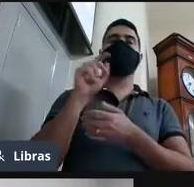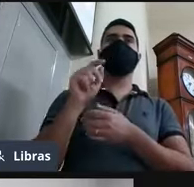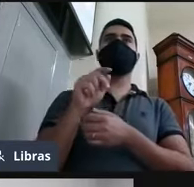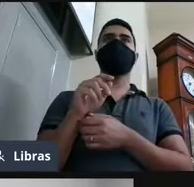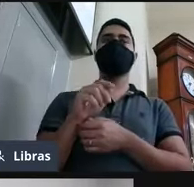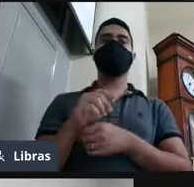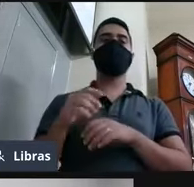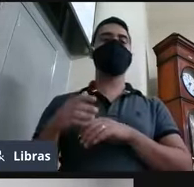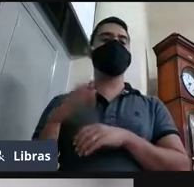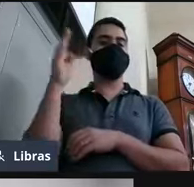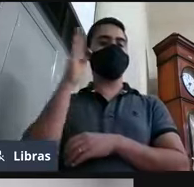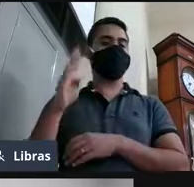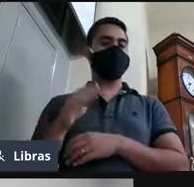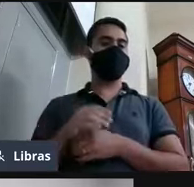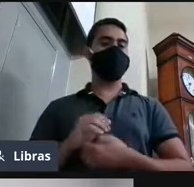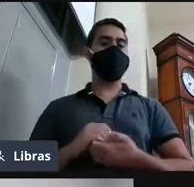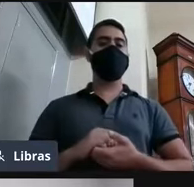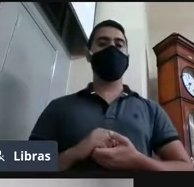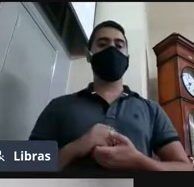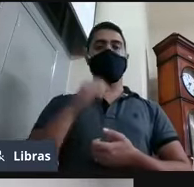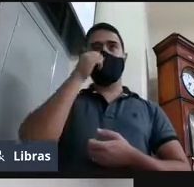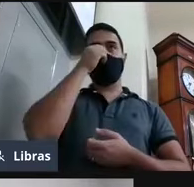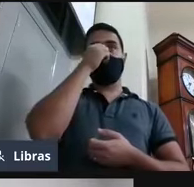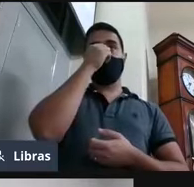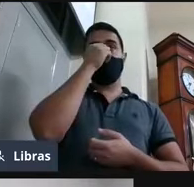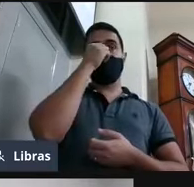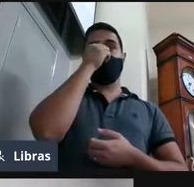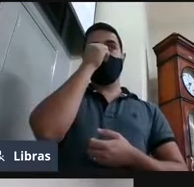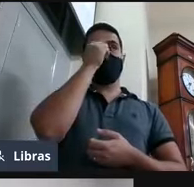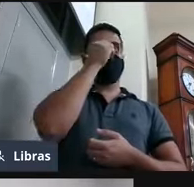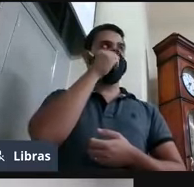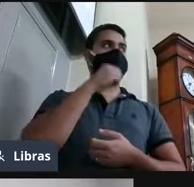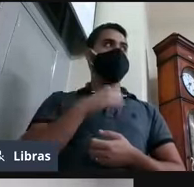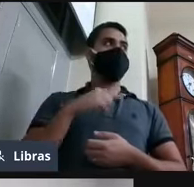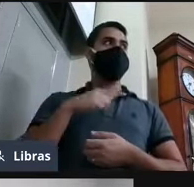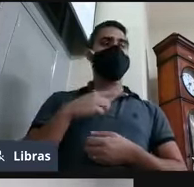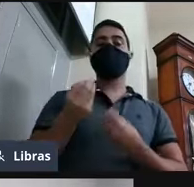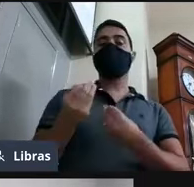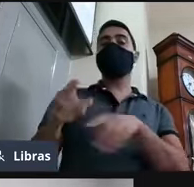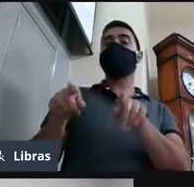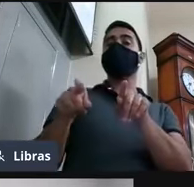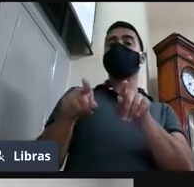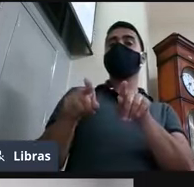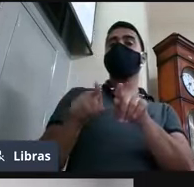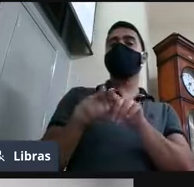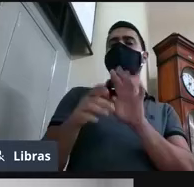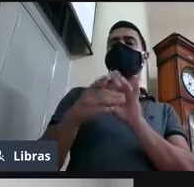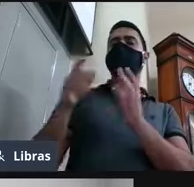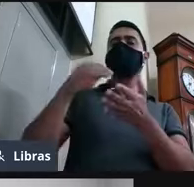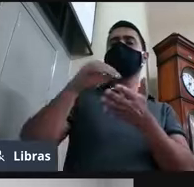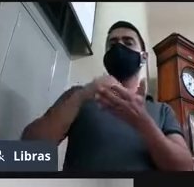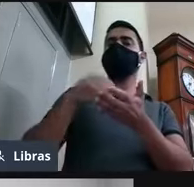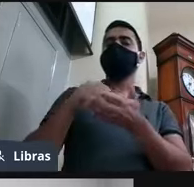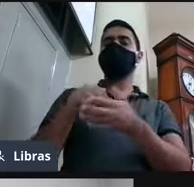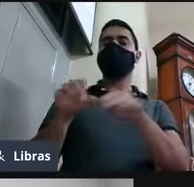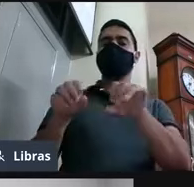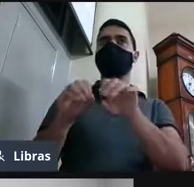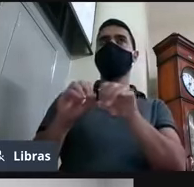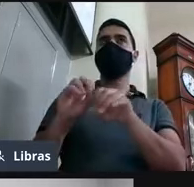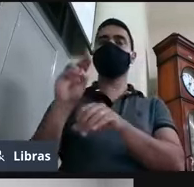A referida portaria estabeleceu uma série de medidas, entre elas a que concedeu a maior autonomia para o secretário de Educação